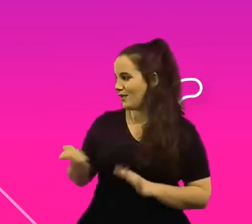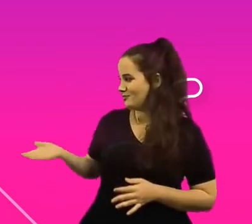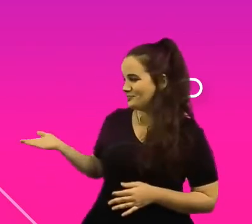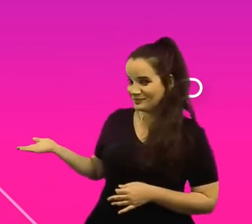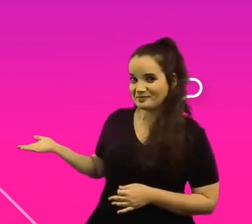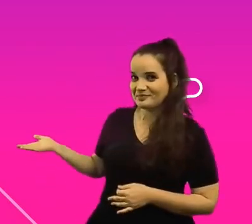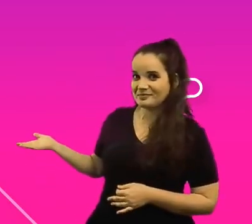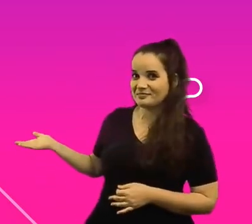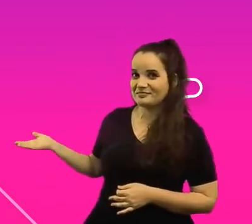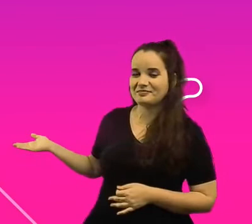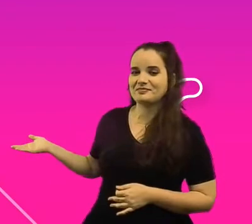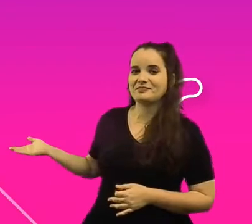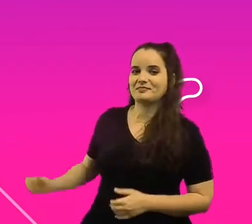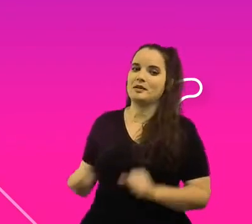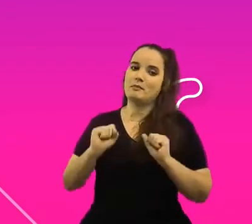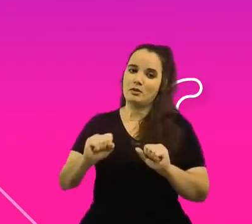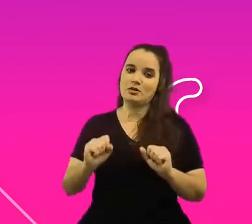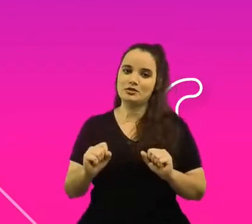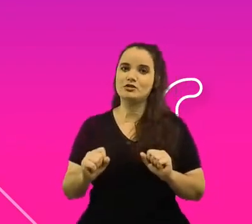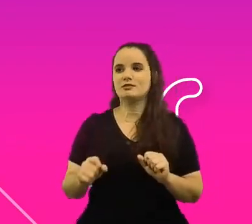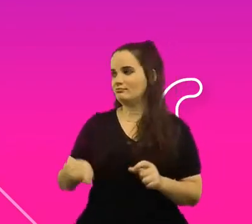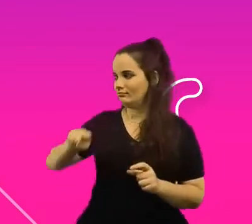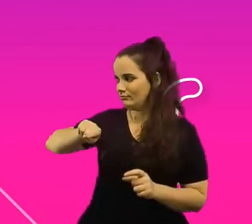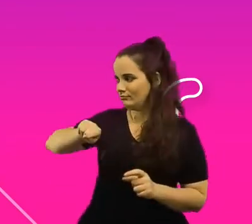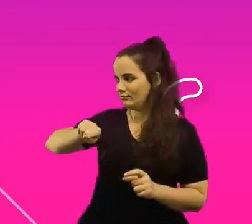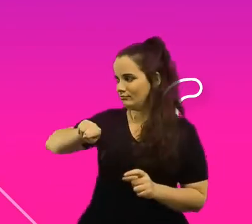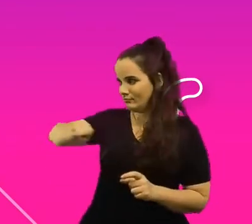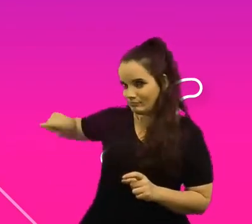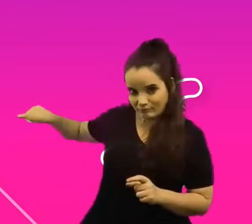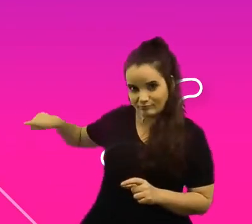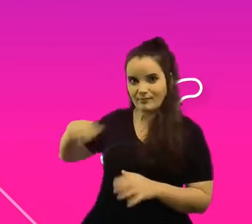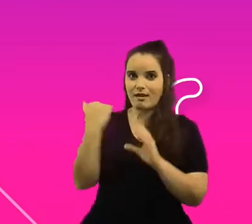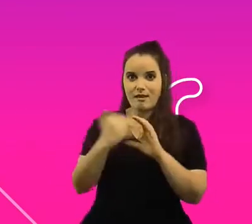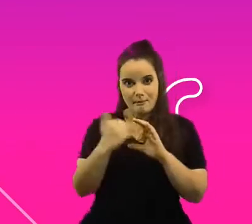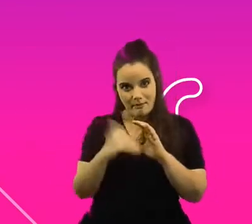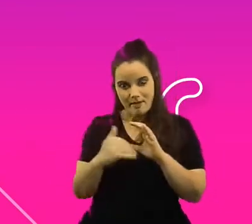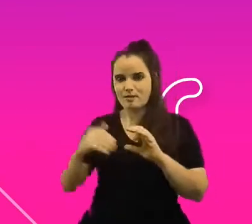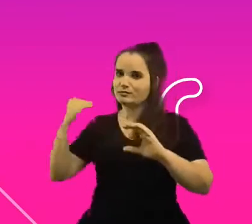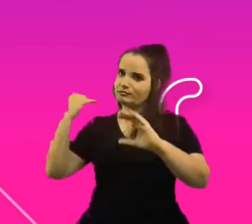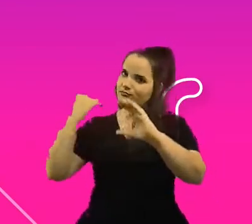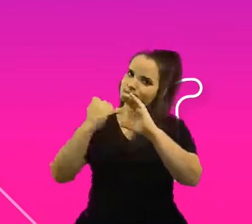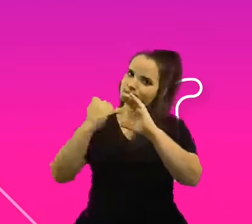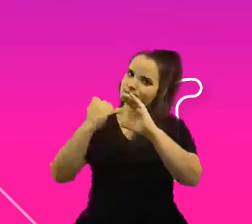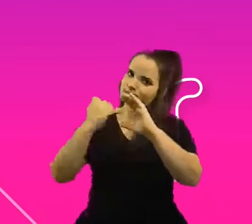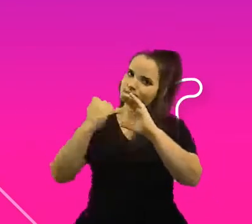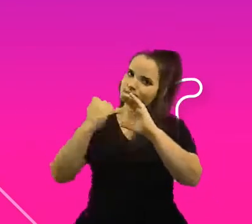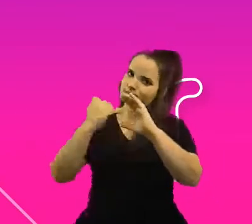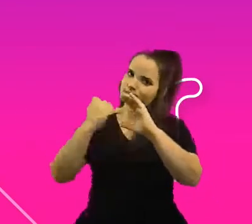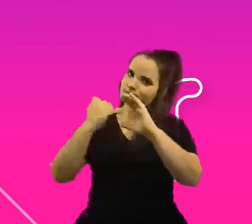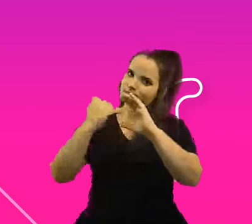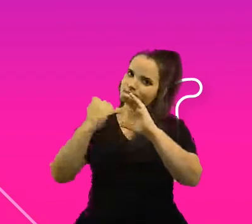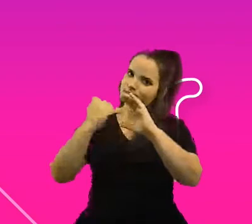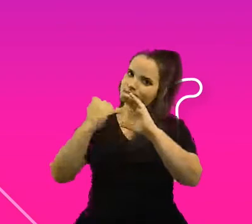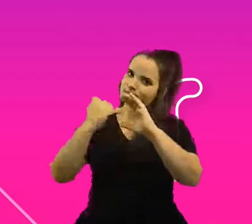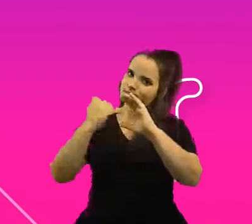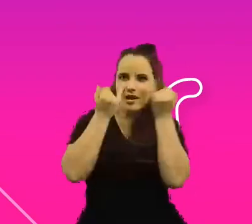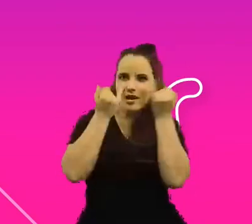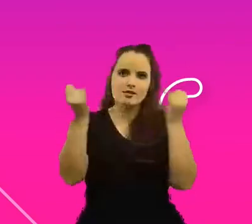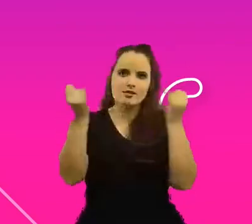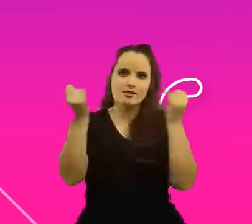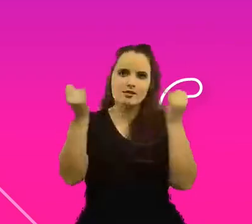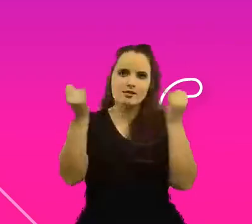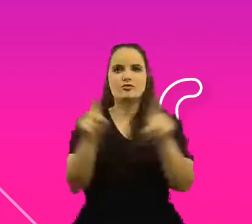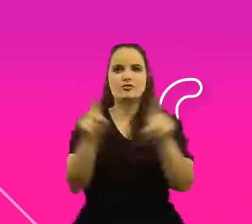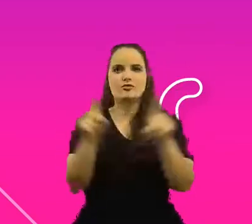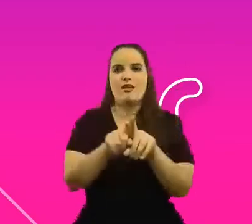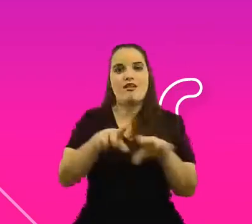se inscrever e receber as novidades e as oportunidades de formação que a gente está criando. E, por